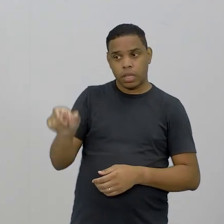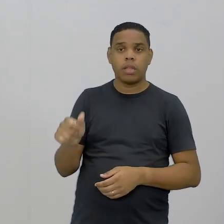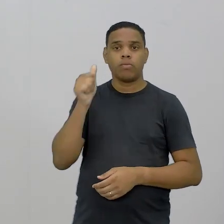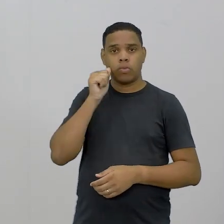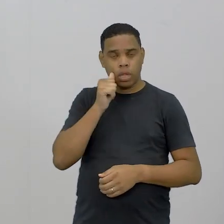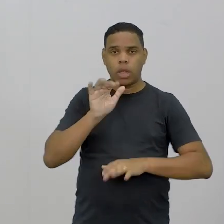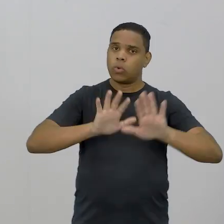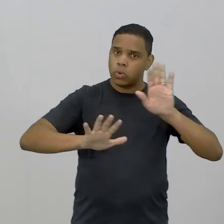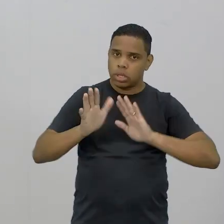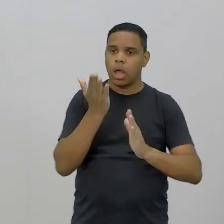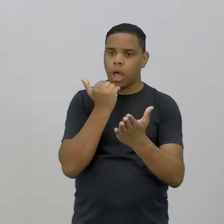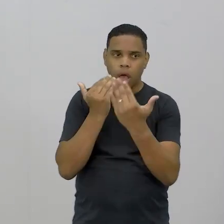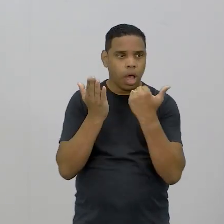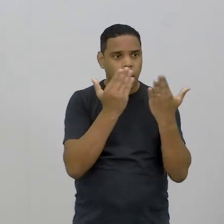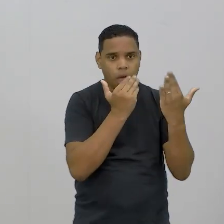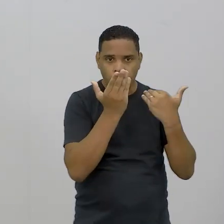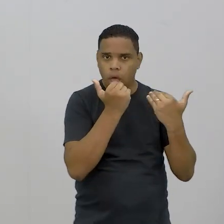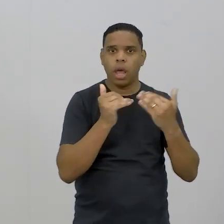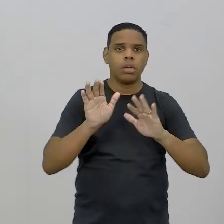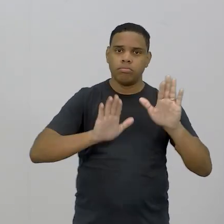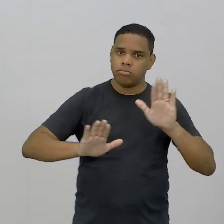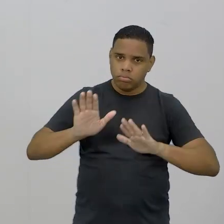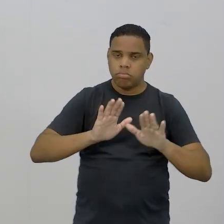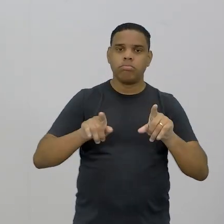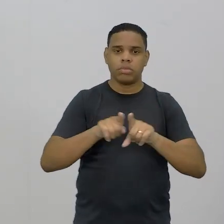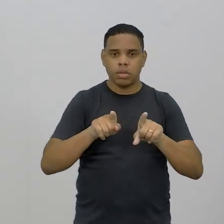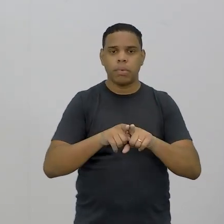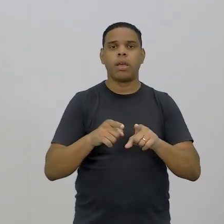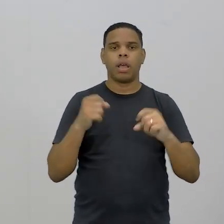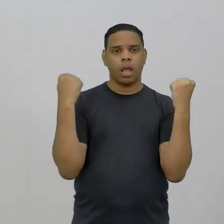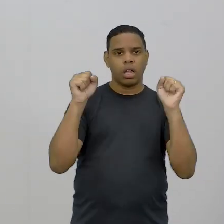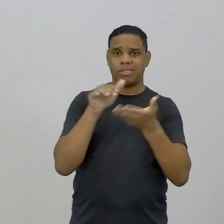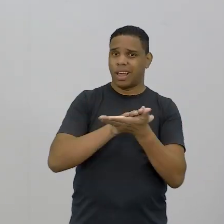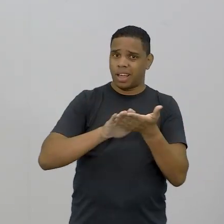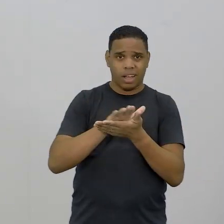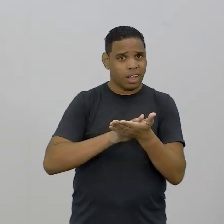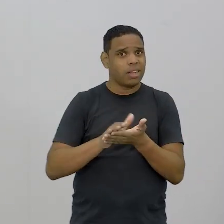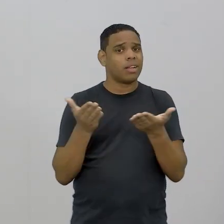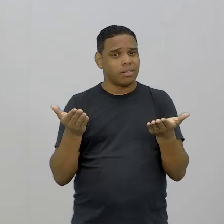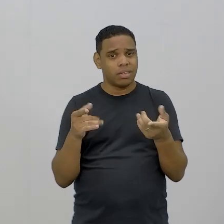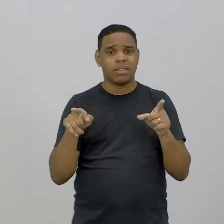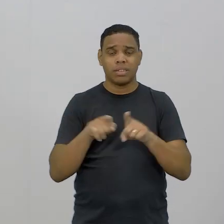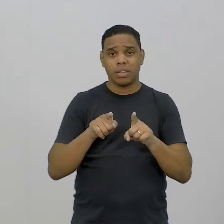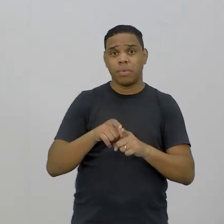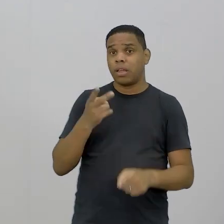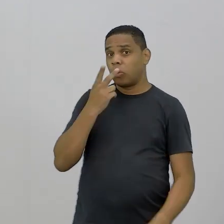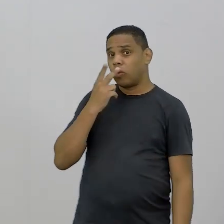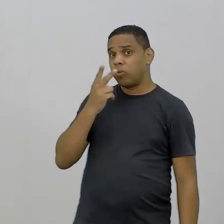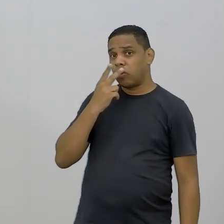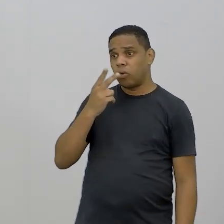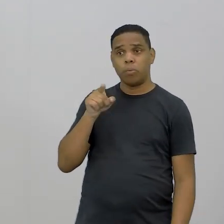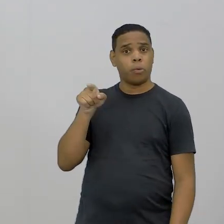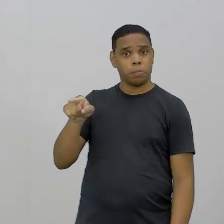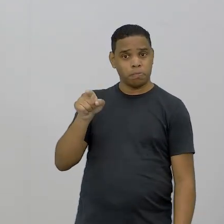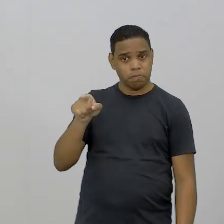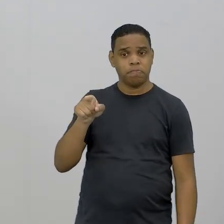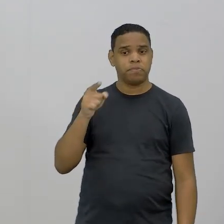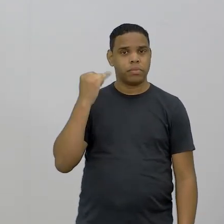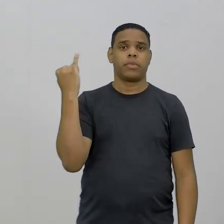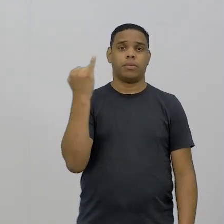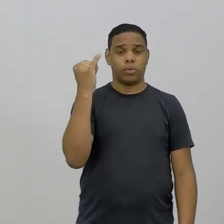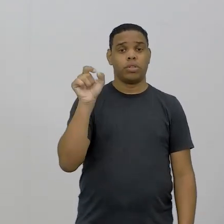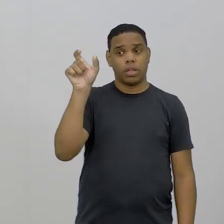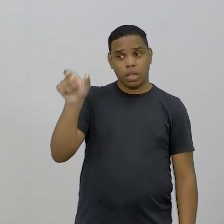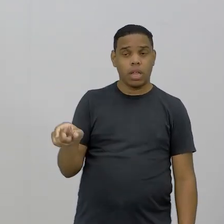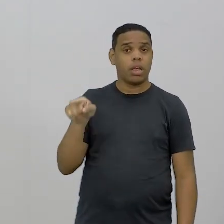um pouquinho os seus hábitos, né? E a questão aí do sedentarismo, a questão aí, né, do fumo. Então, importante essa